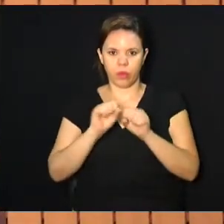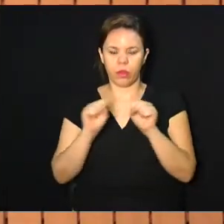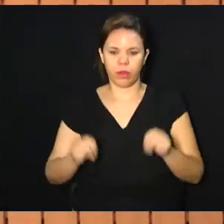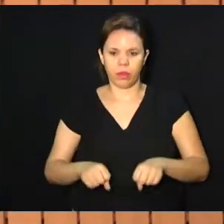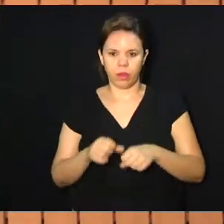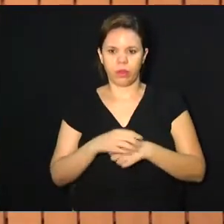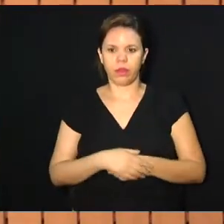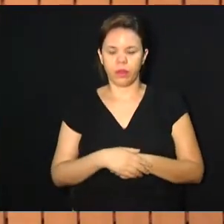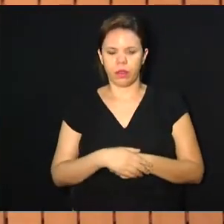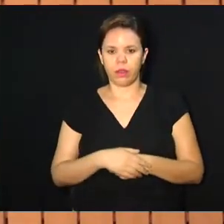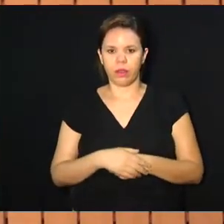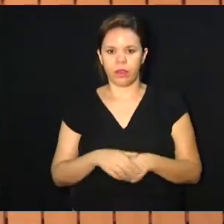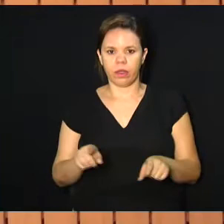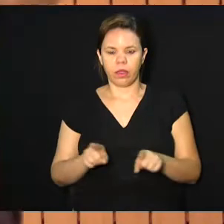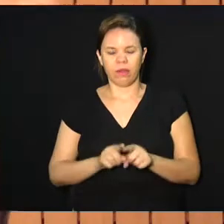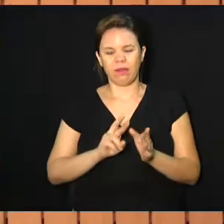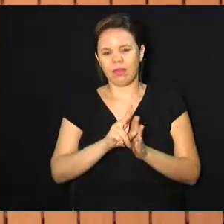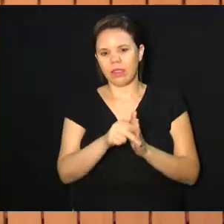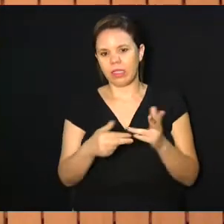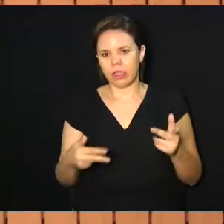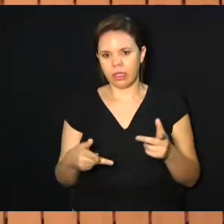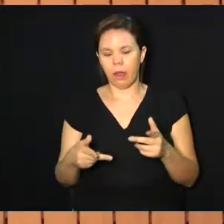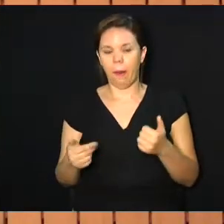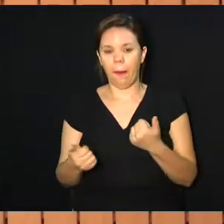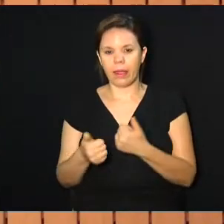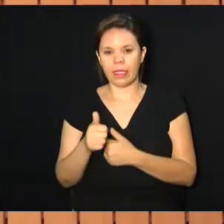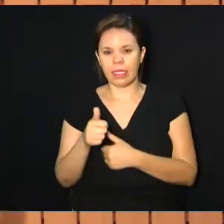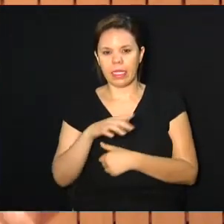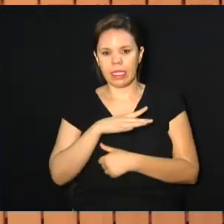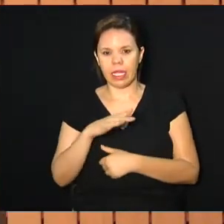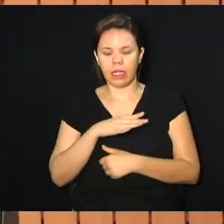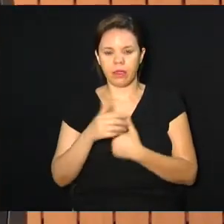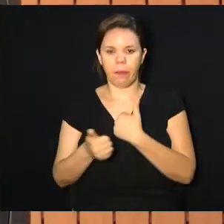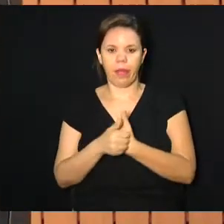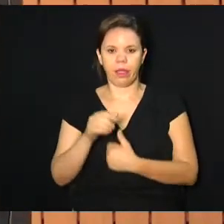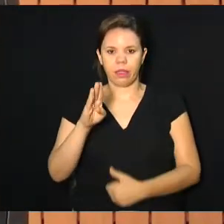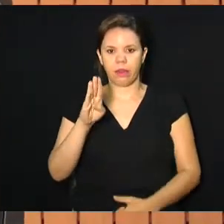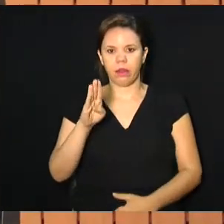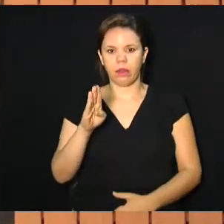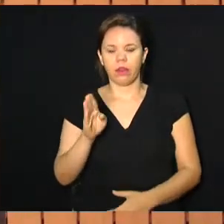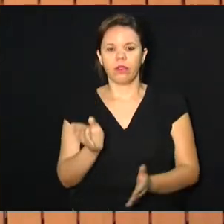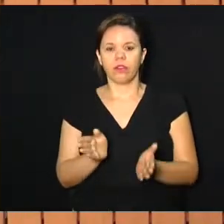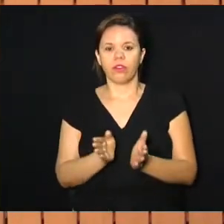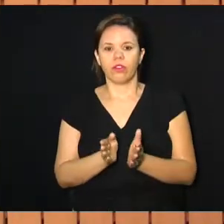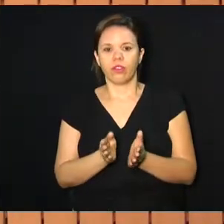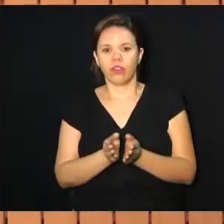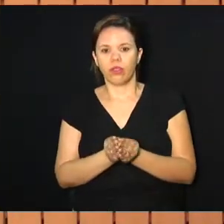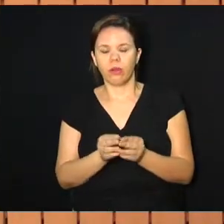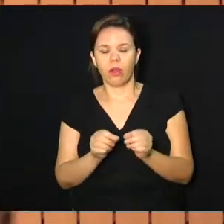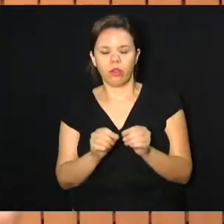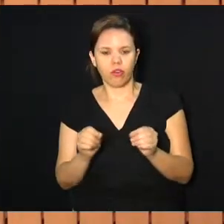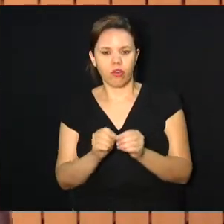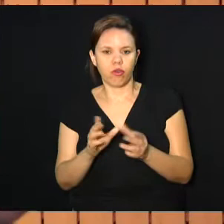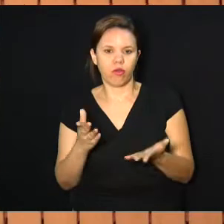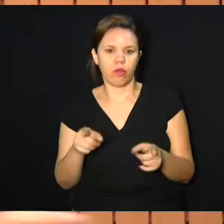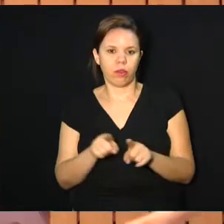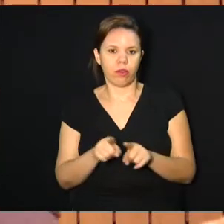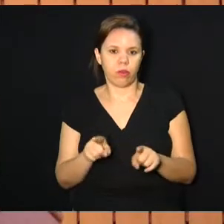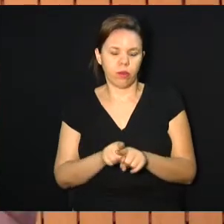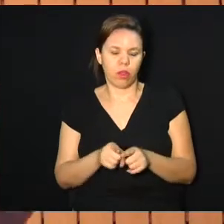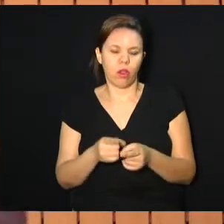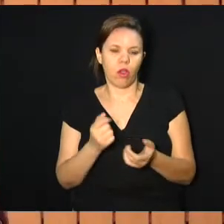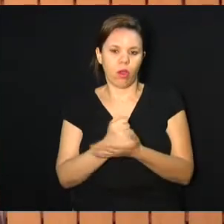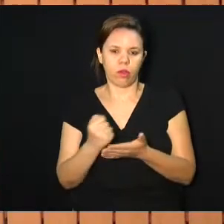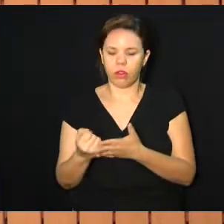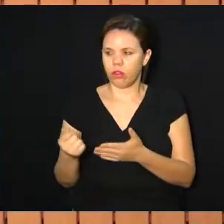sistema. Agudos, que é perto de Bauru, não tem tantas formas, estão vendo forma de baratear o ônibus fazendo leasing, né, como eu falei, fazendo contratação